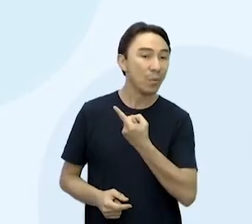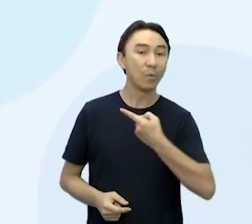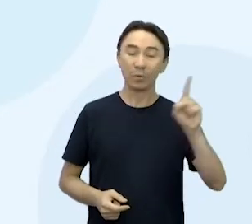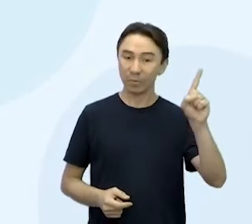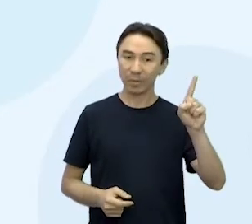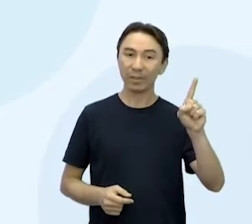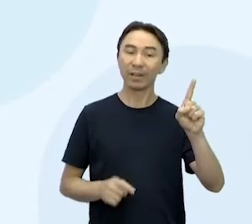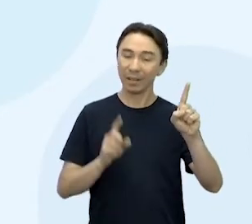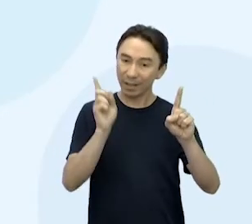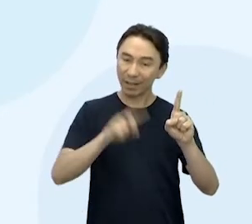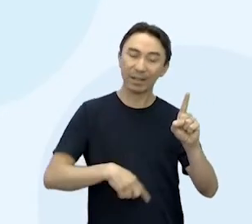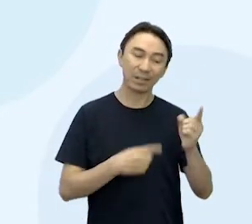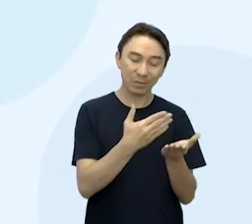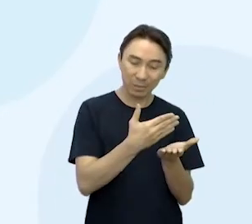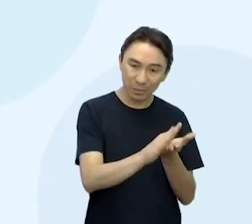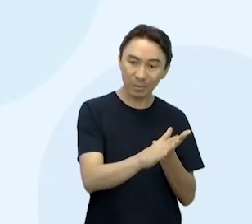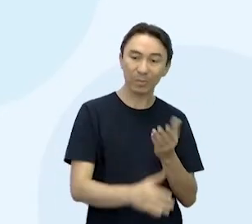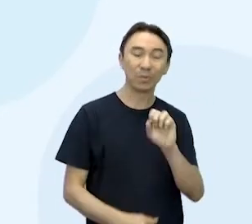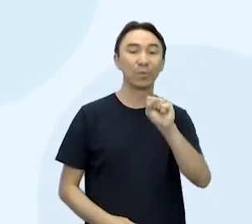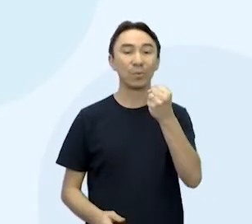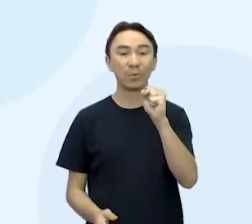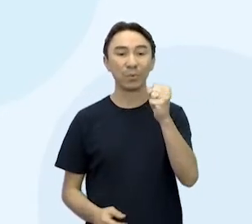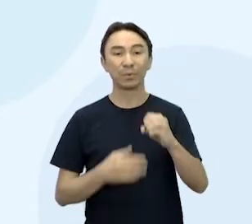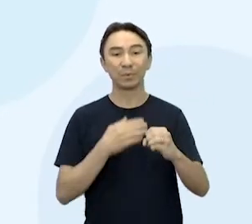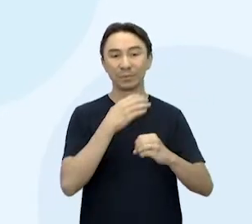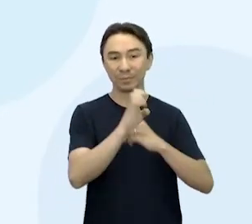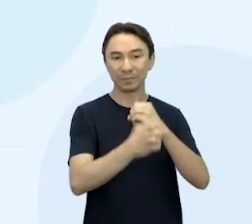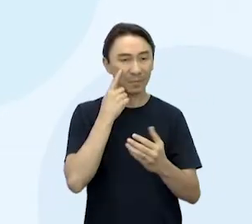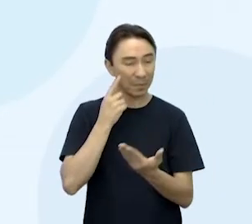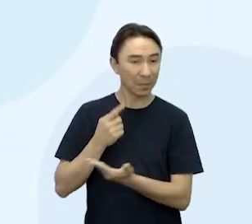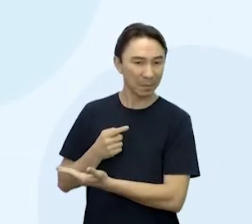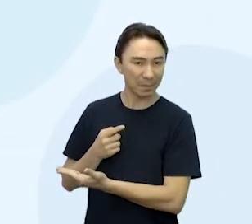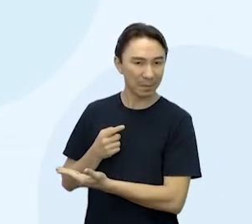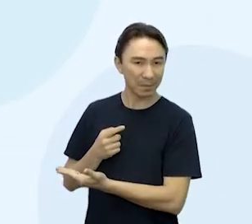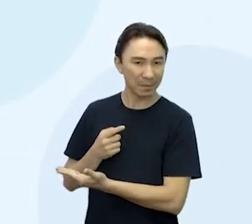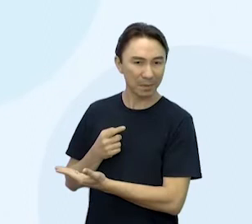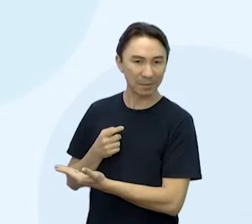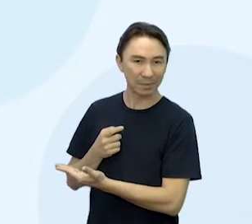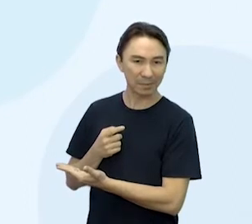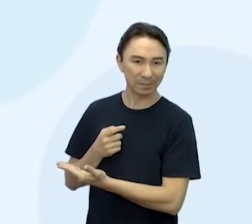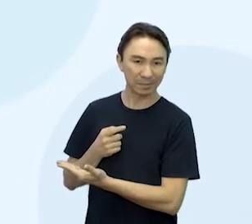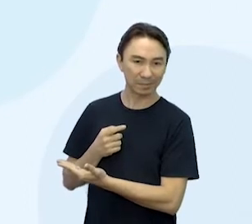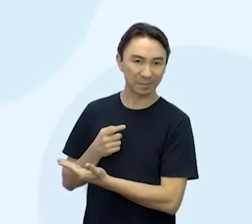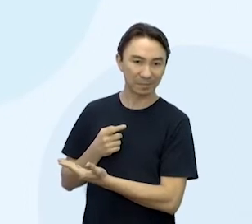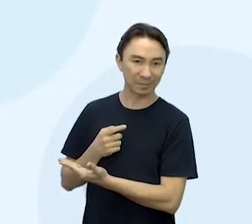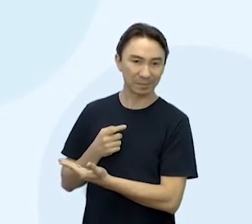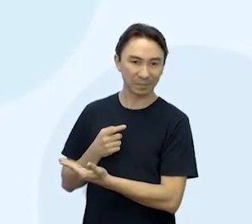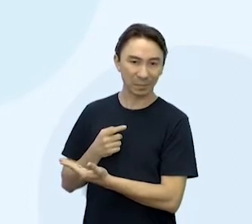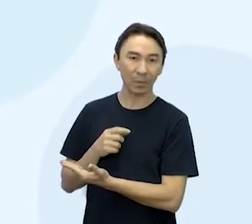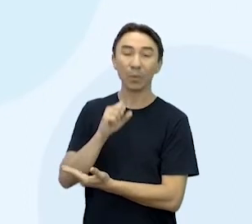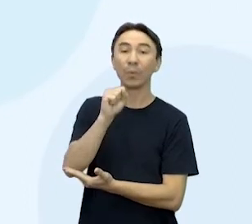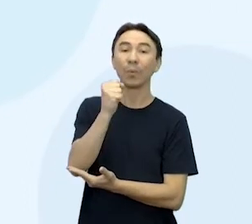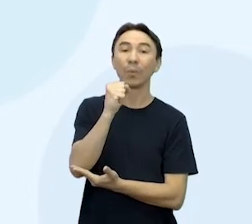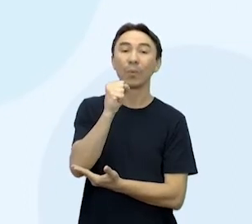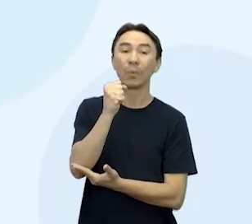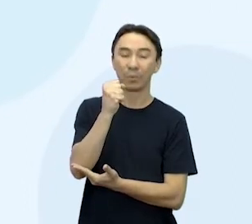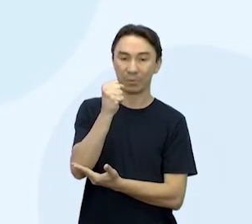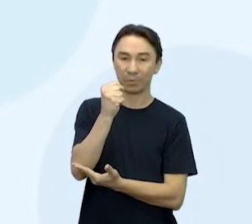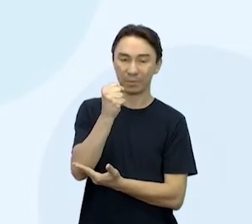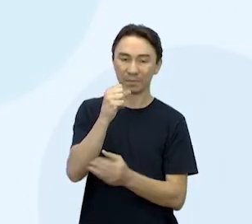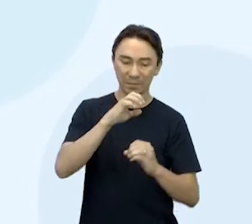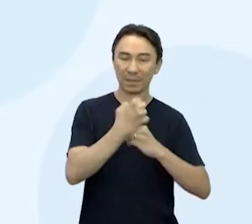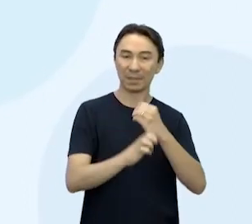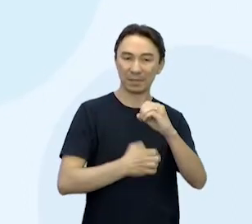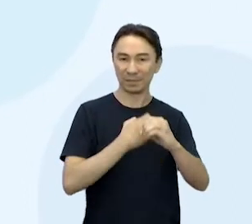se você contar o número de elétrons aqui, a gente tem 1, 2, 3, 4, 5, 6, 7, 8,